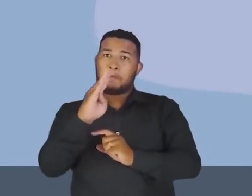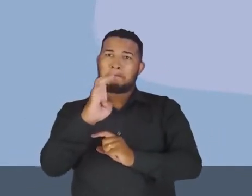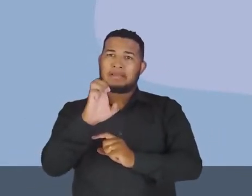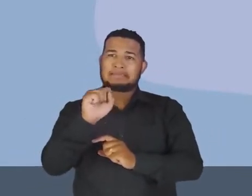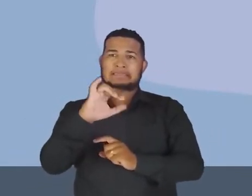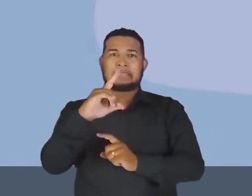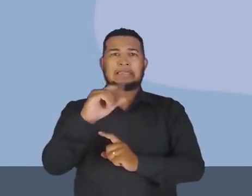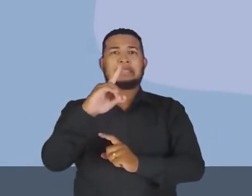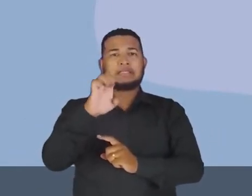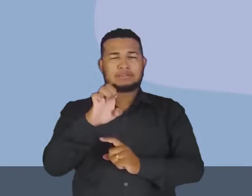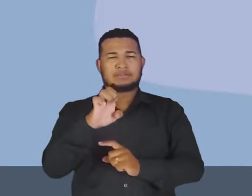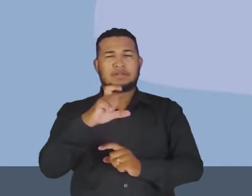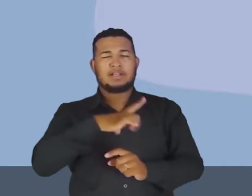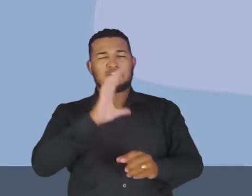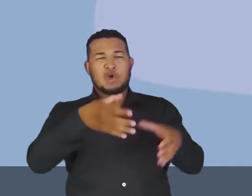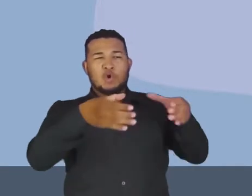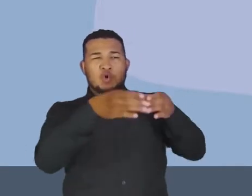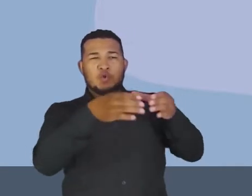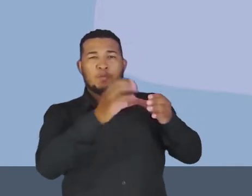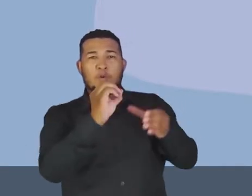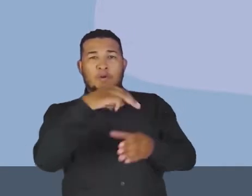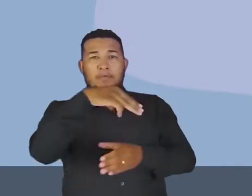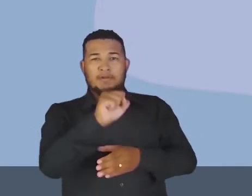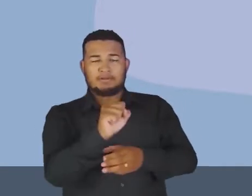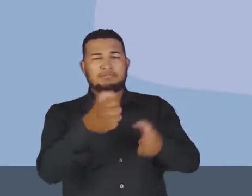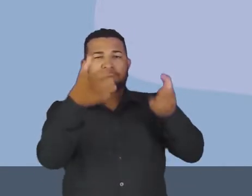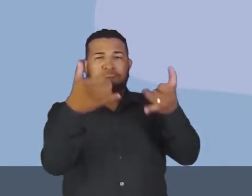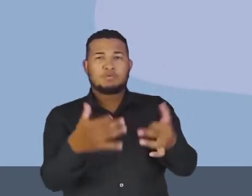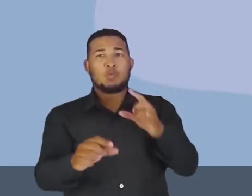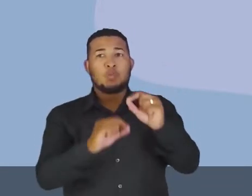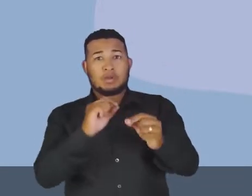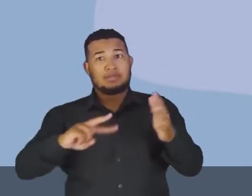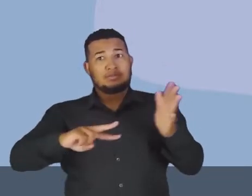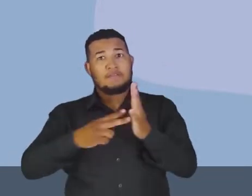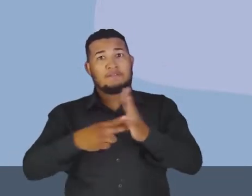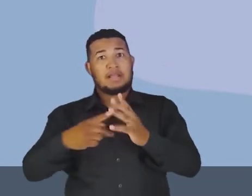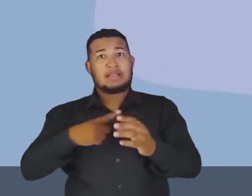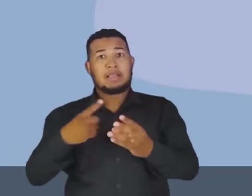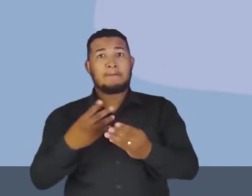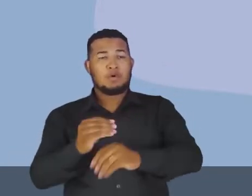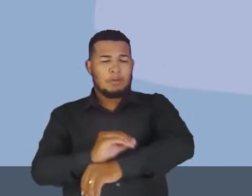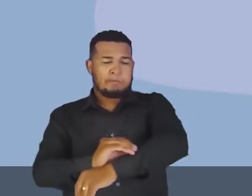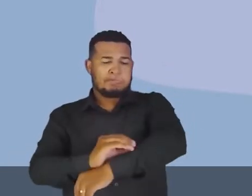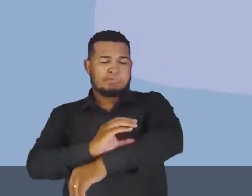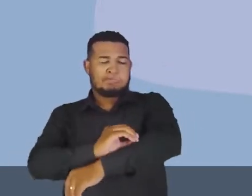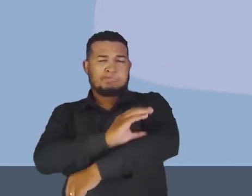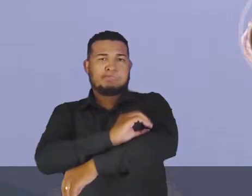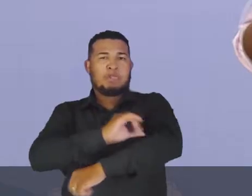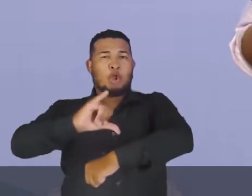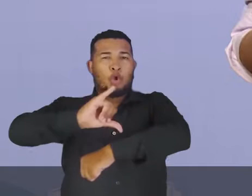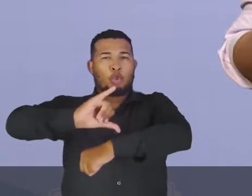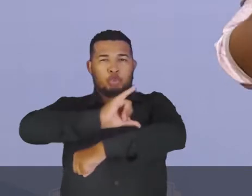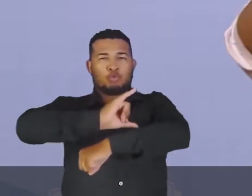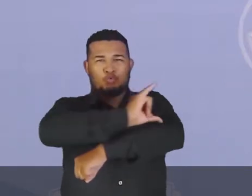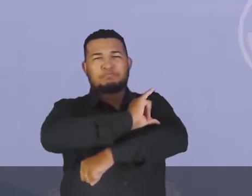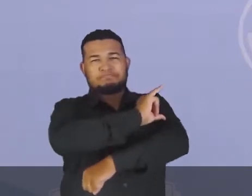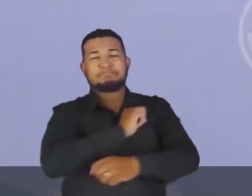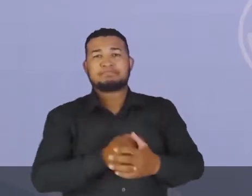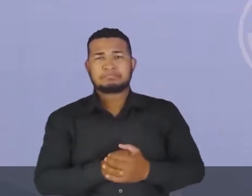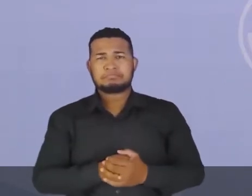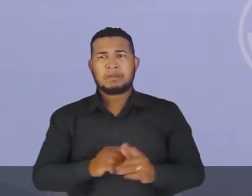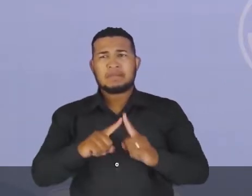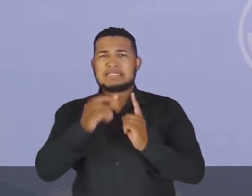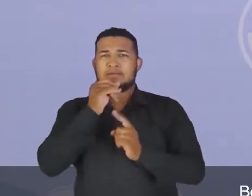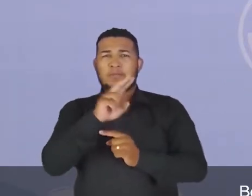Organização Mundial de Saúde, o conceito de obesidade é o acúmulo excessivo de tecido adiposo. Acompanha comigo aqui agora. O que